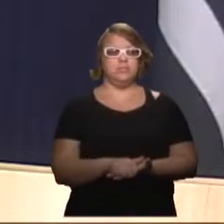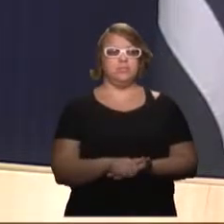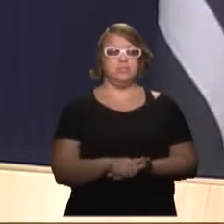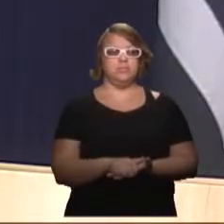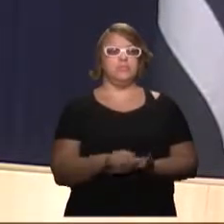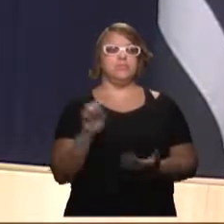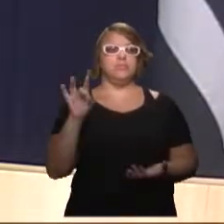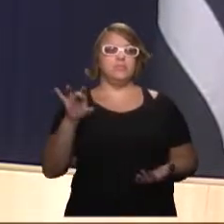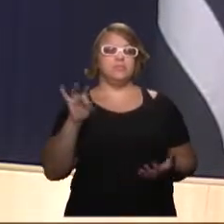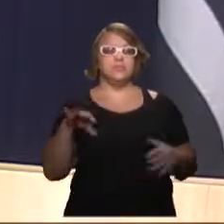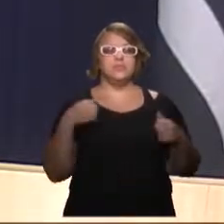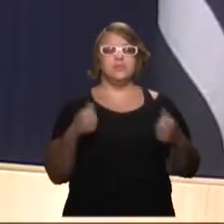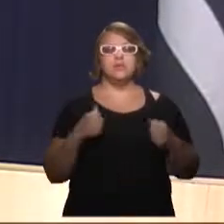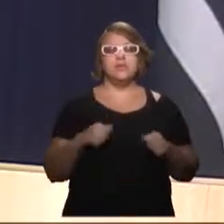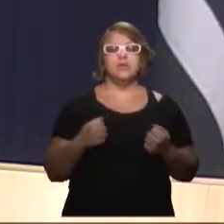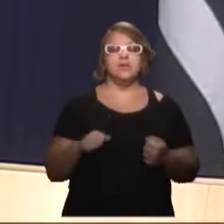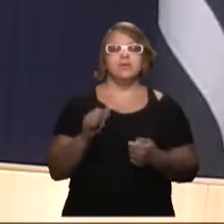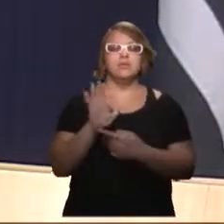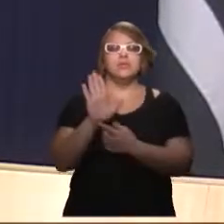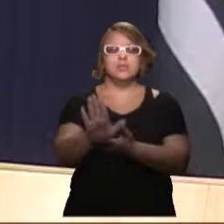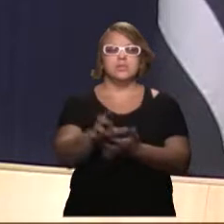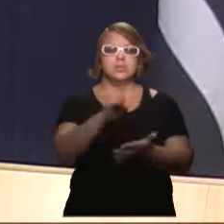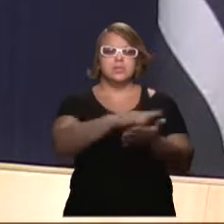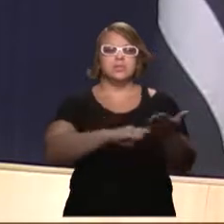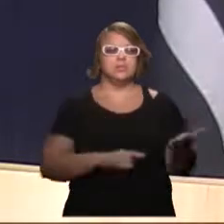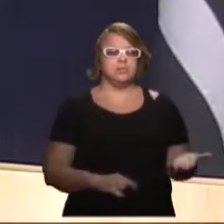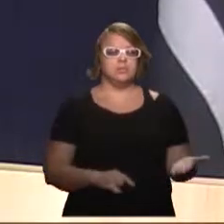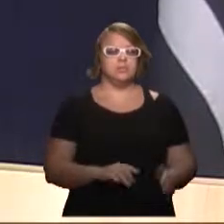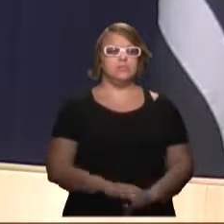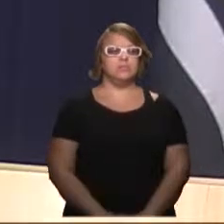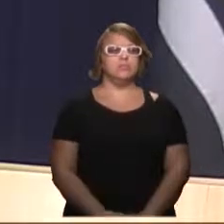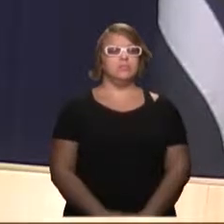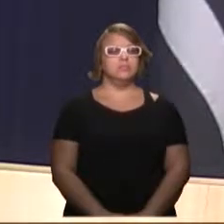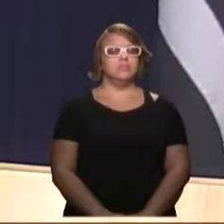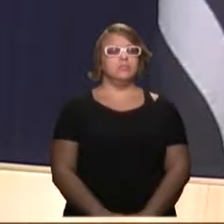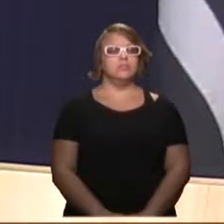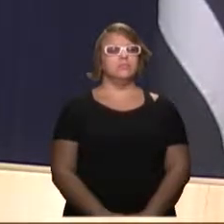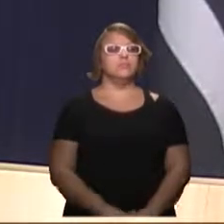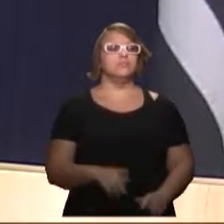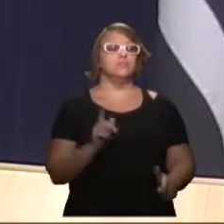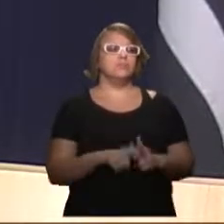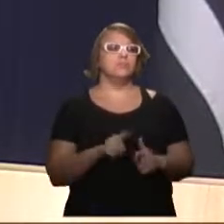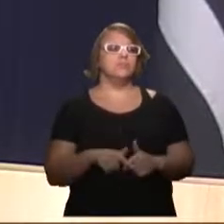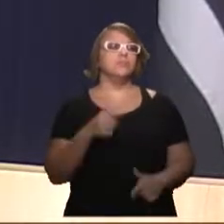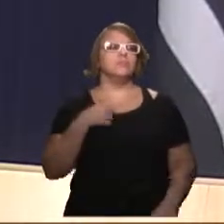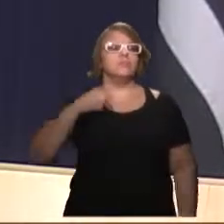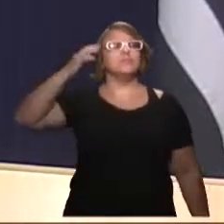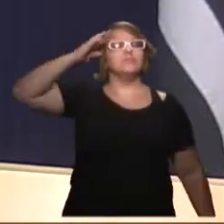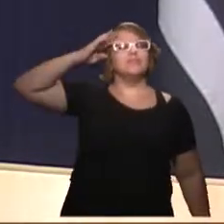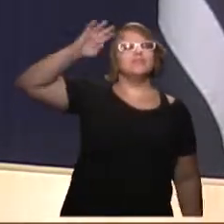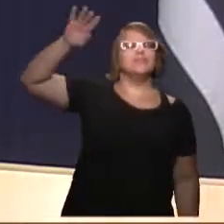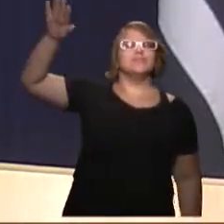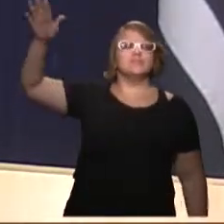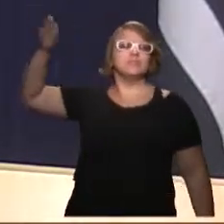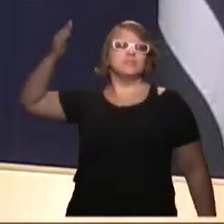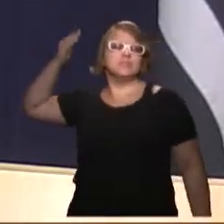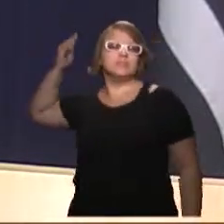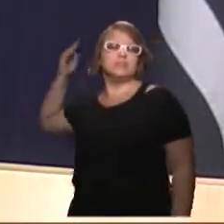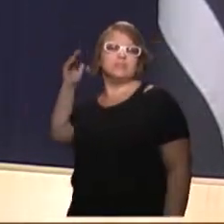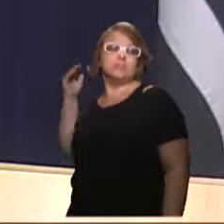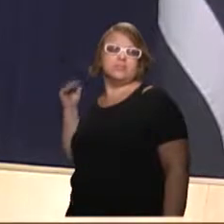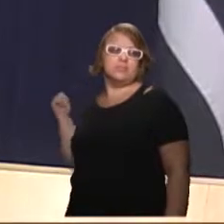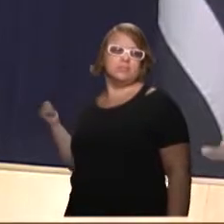Né? Mas se comprovado, eu acho que sim. Por quê? Eu me lembro na época que tinha o protocolo da